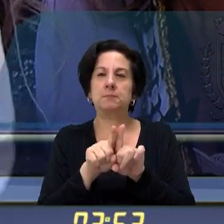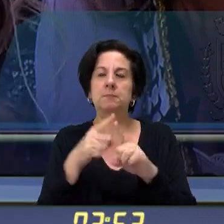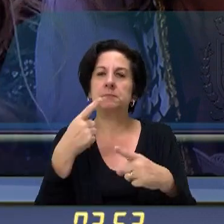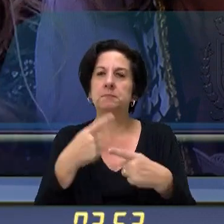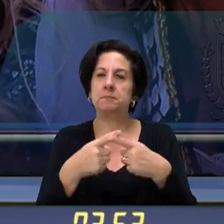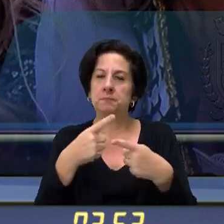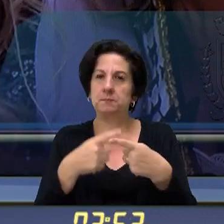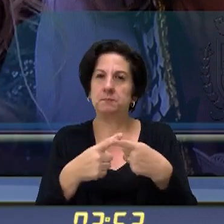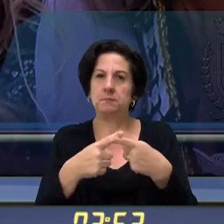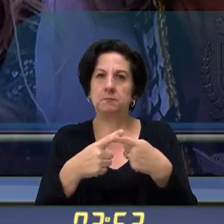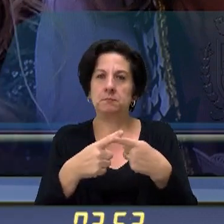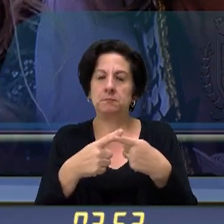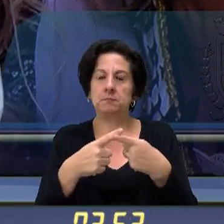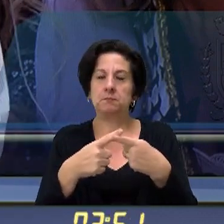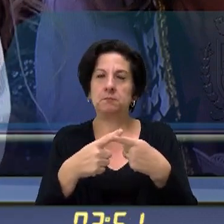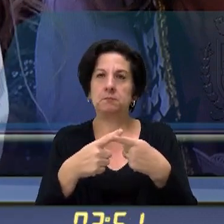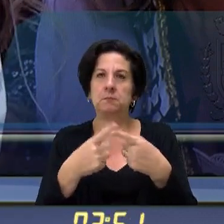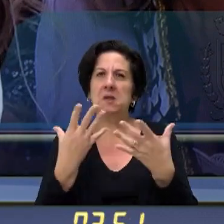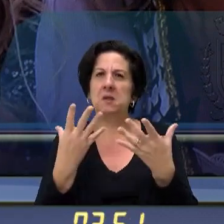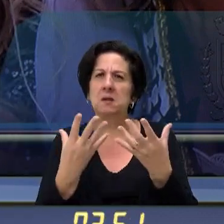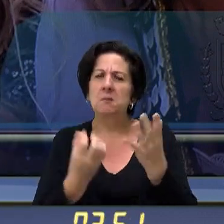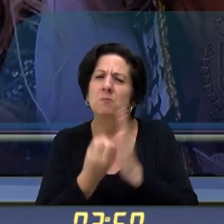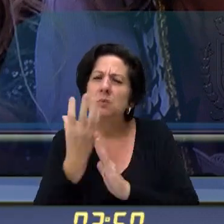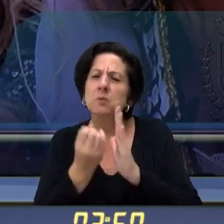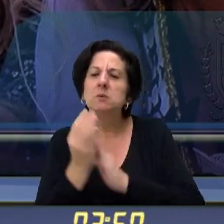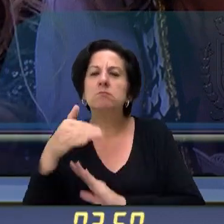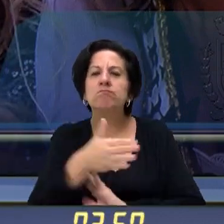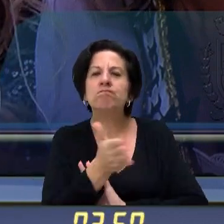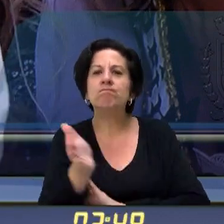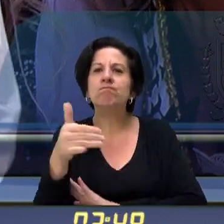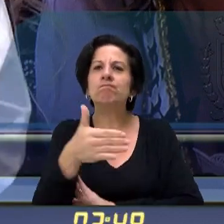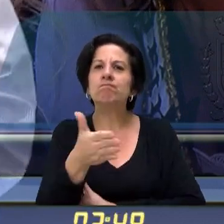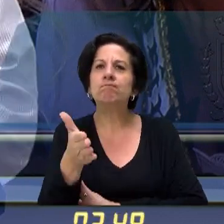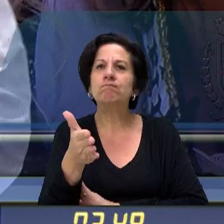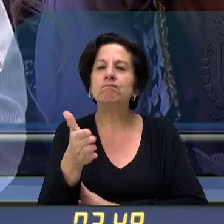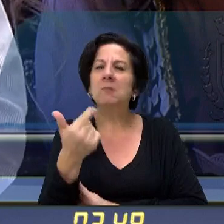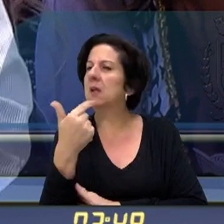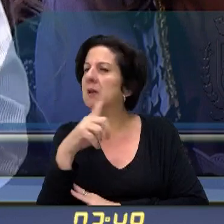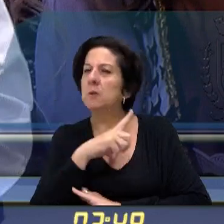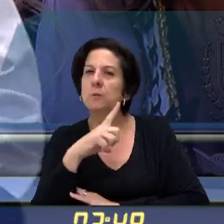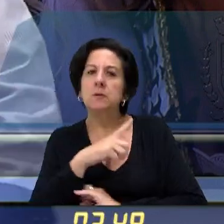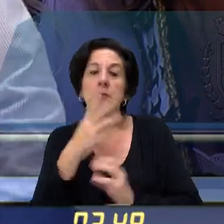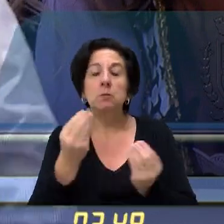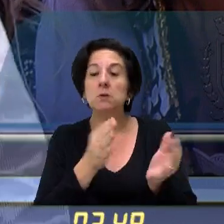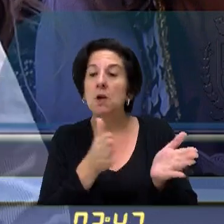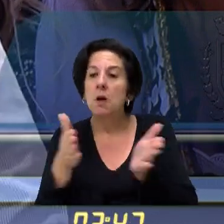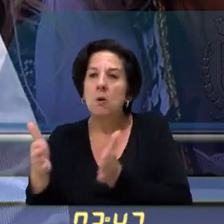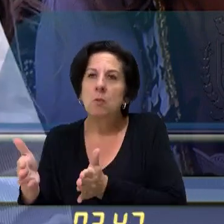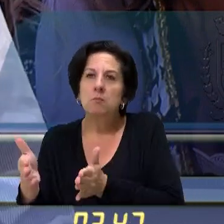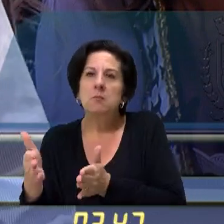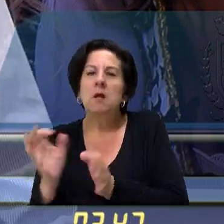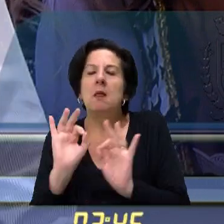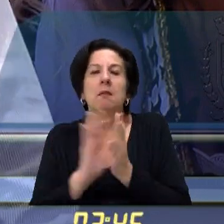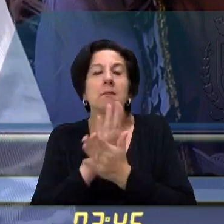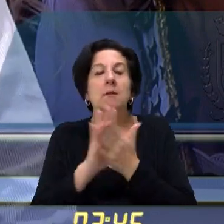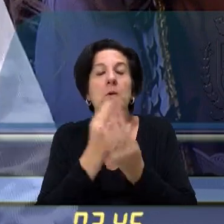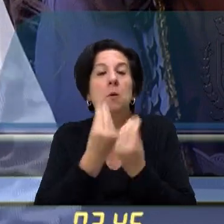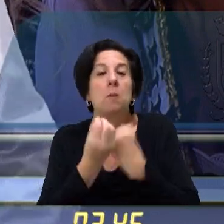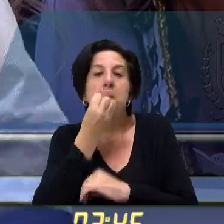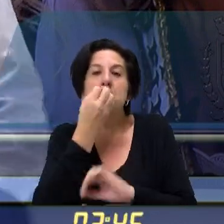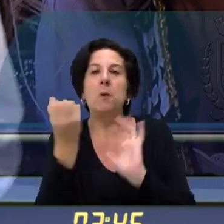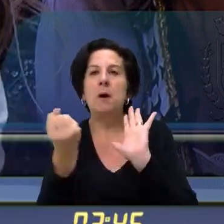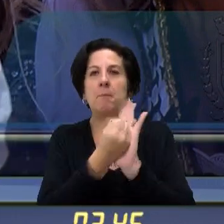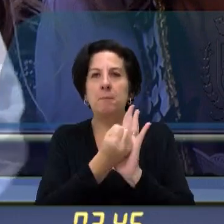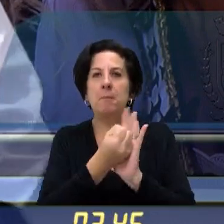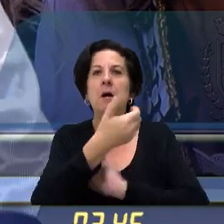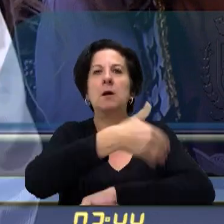porque também tem bastante curvas e não tem muito acostamento, então nada como uma boa demarcação no